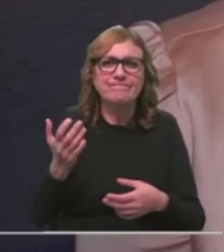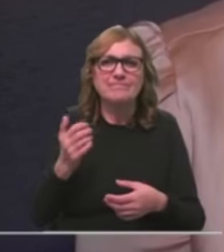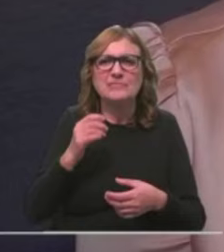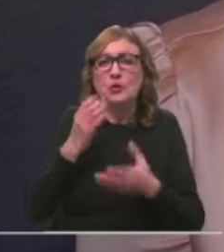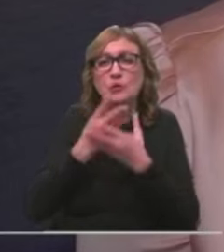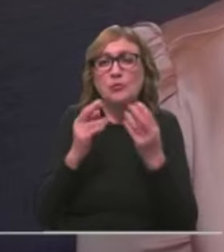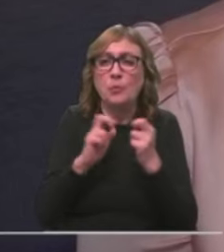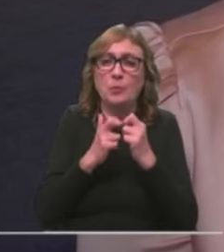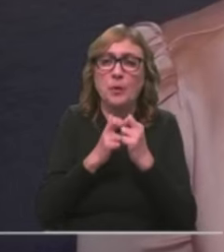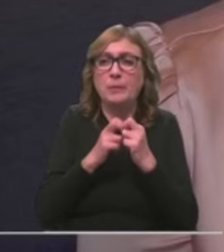resolver o problema de uma vez